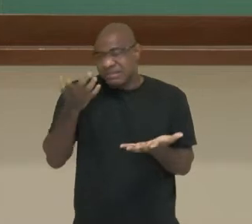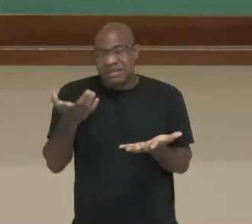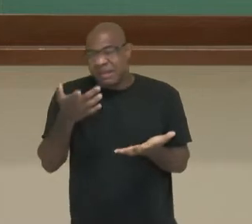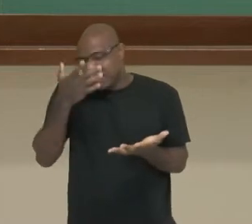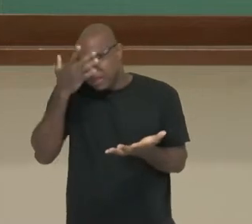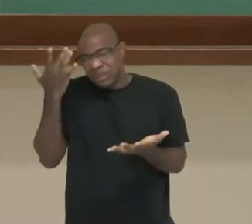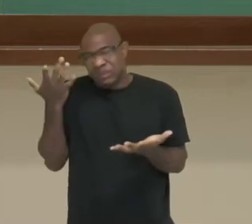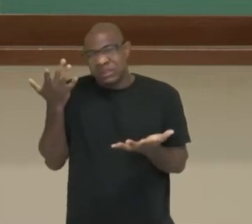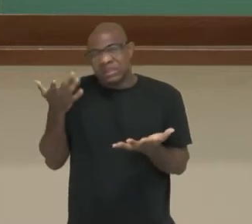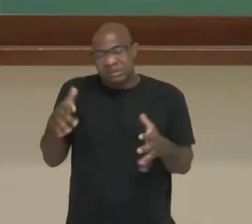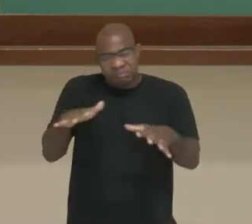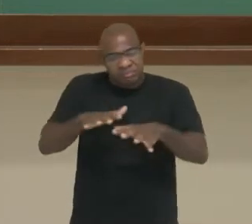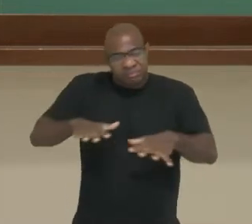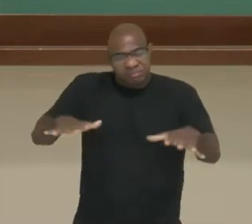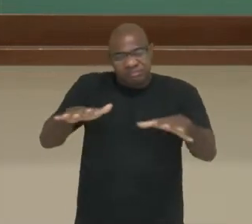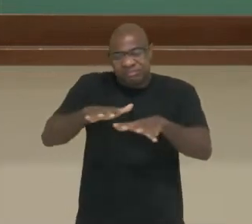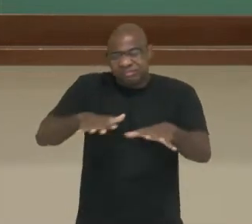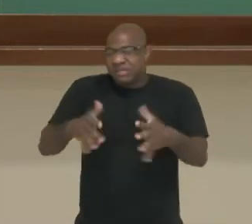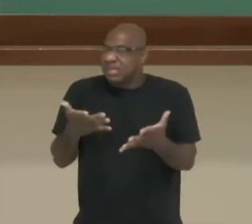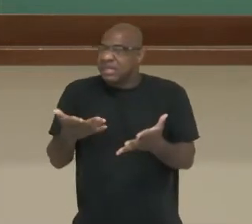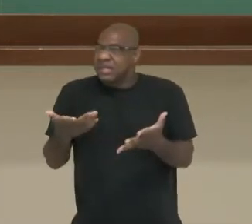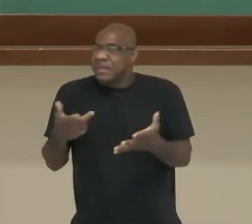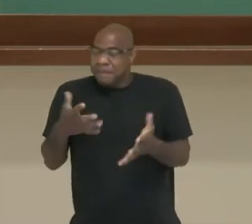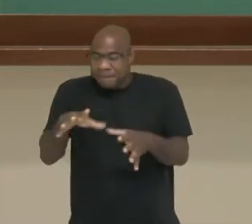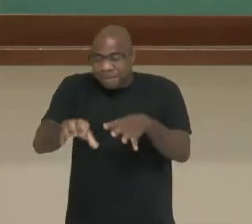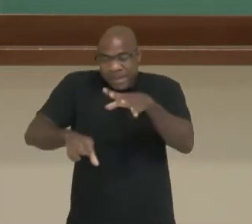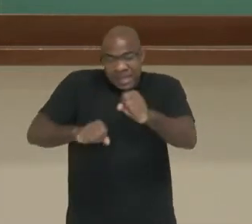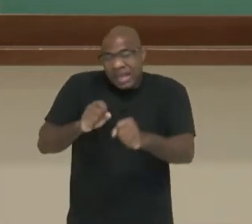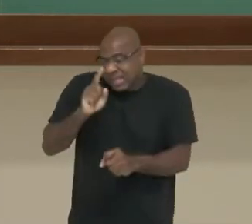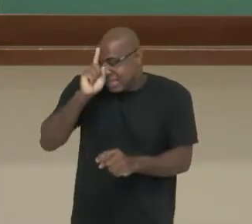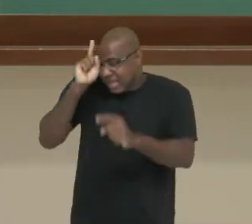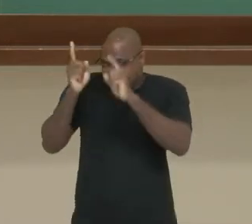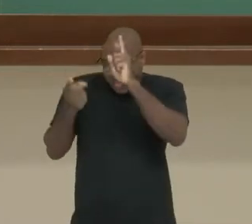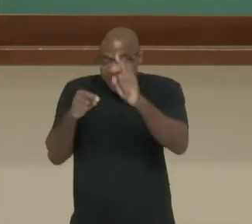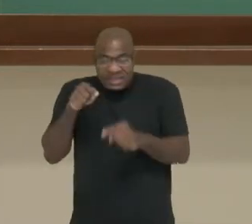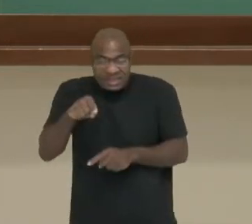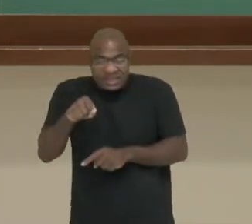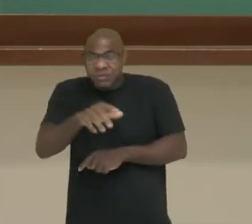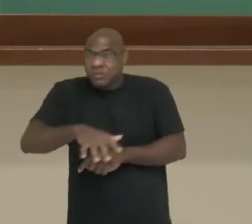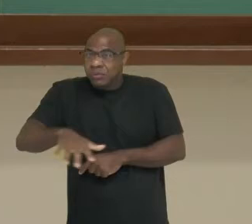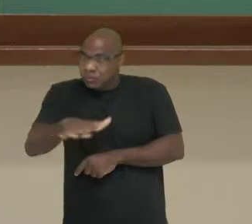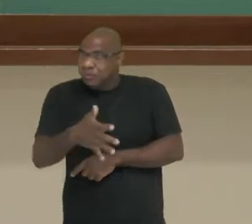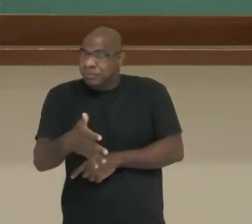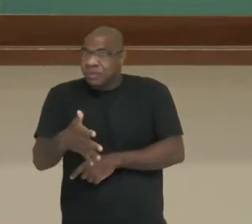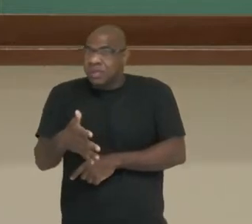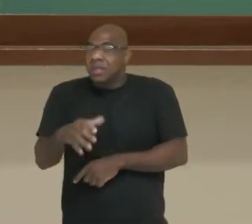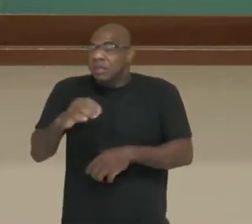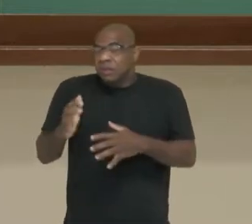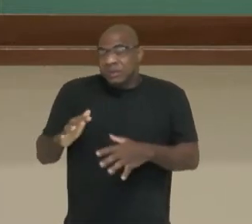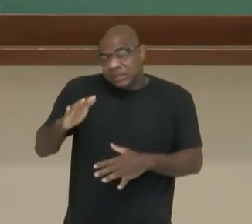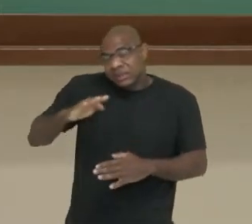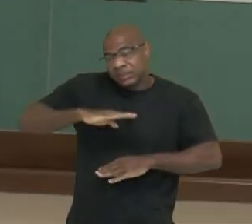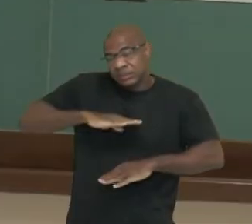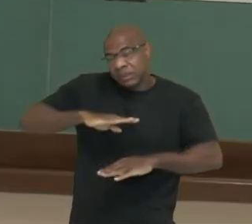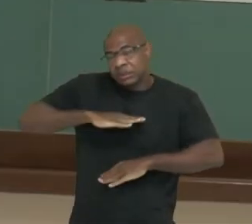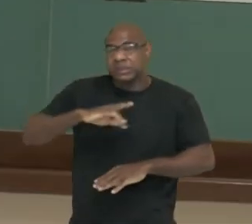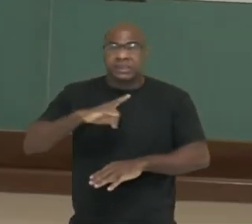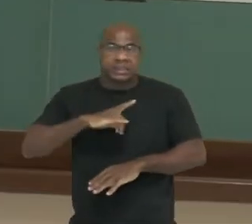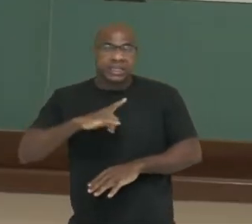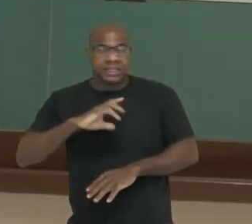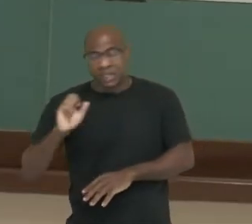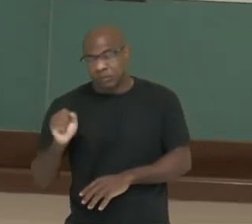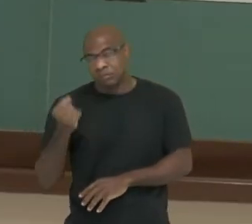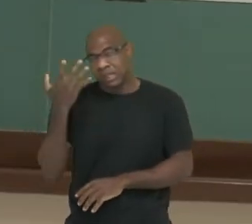desse lugar, fazer com que o público pense sobre as situações que o oprimem no cotidiano. Então vamos falar um pouquinho do teatro